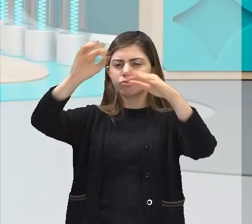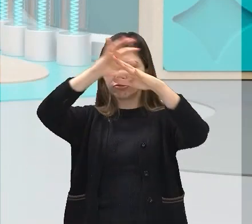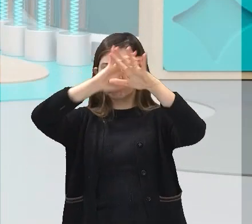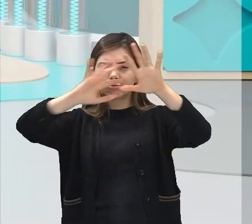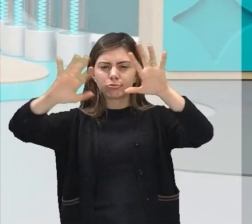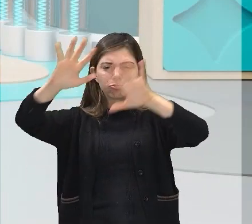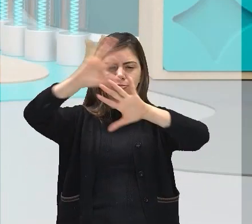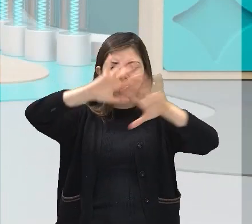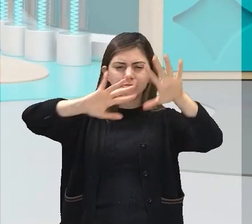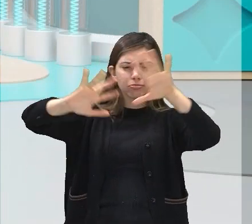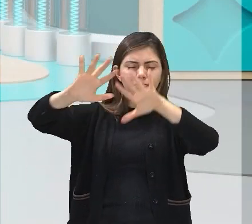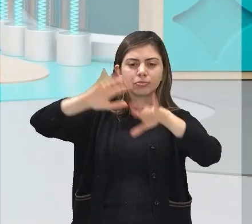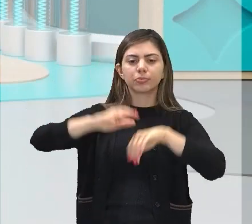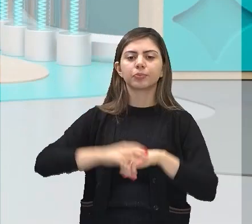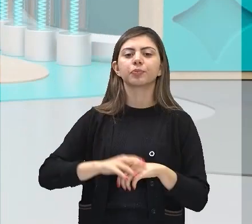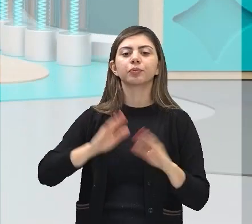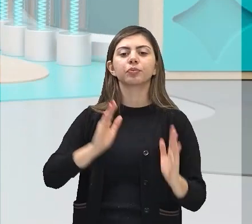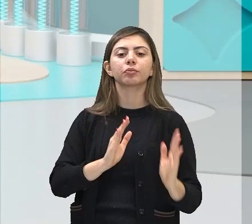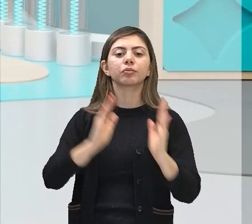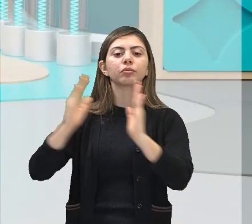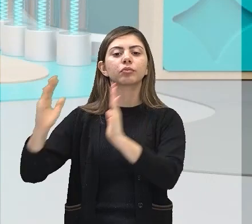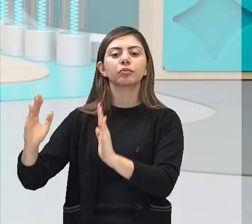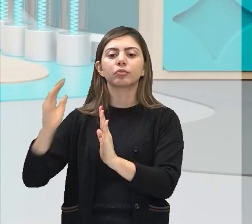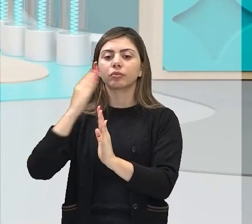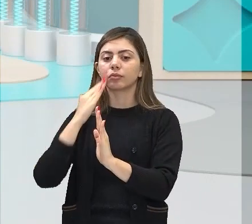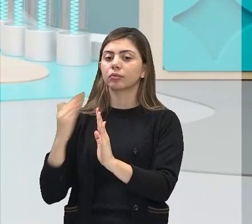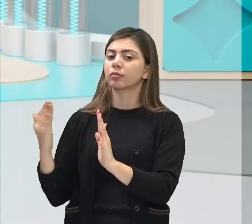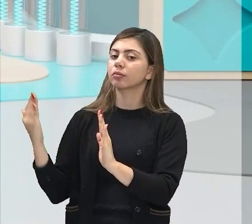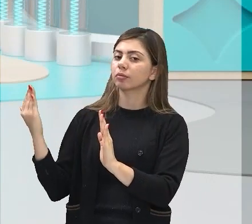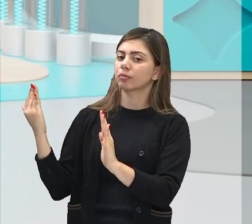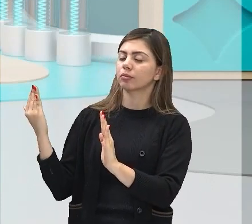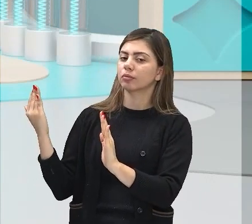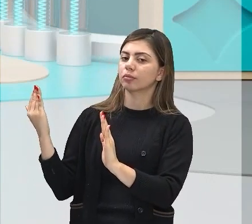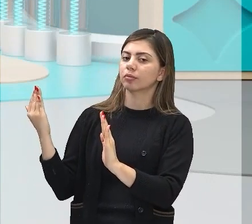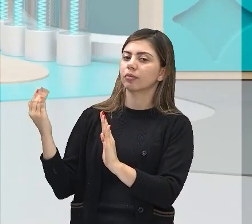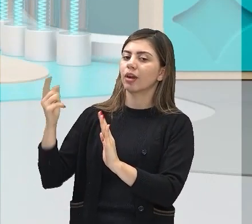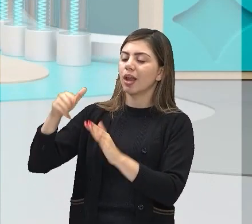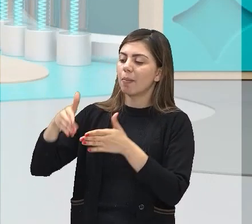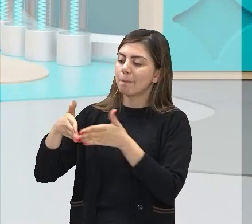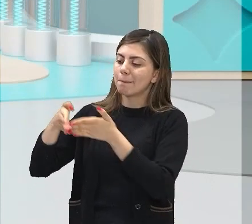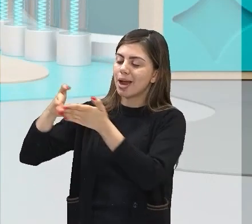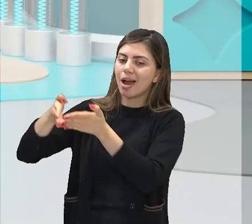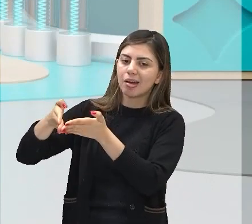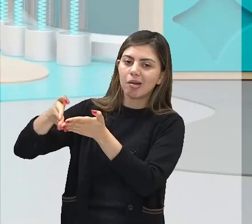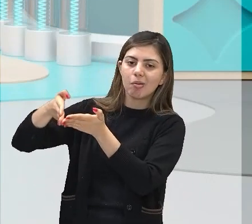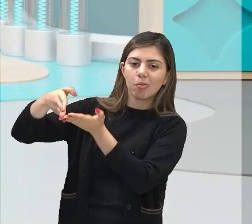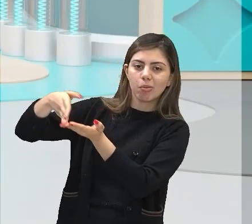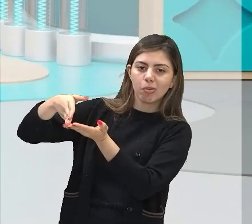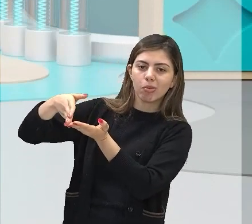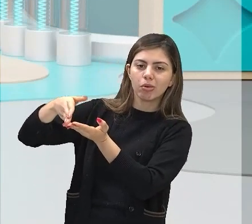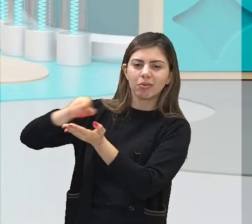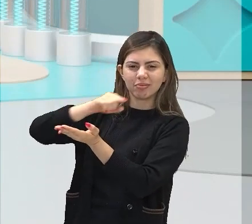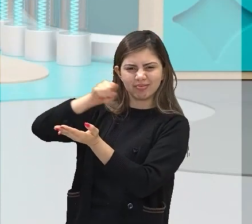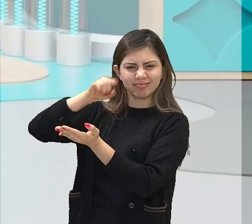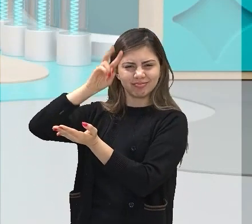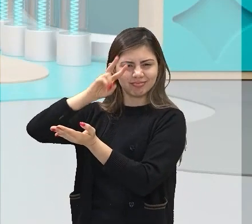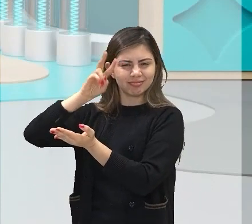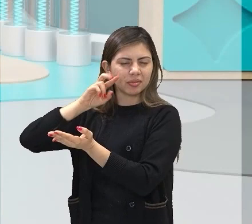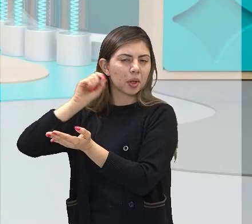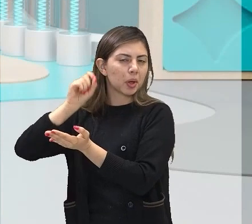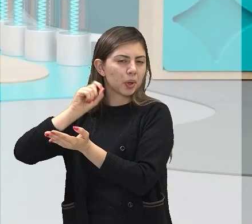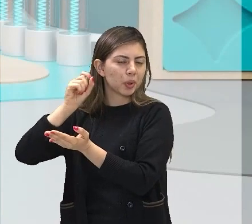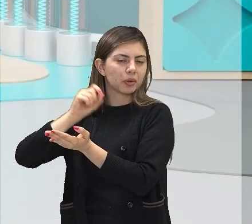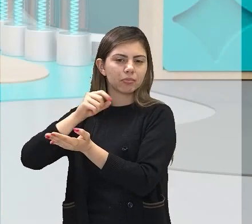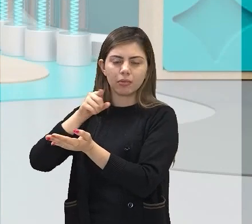temos neste quadro, observe aqui, a embarcação está encalhada. Se te lembra alguma coisa, você observa